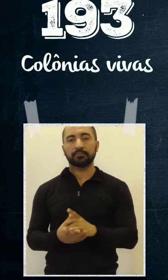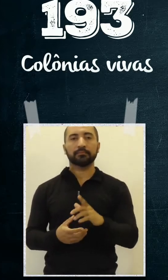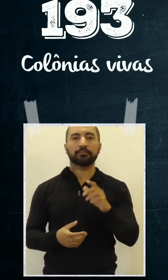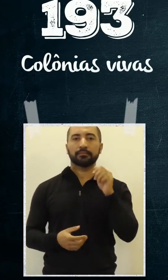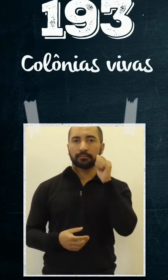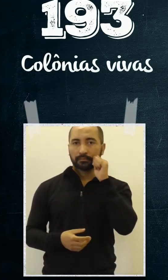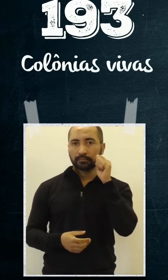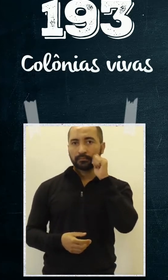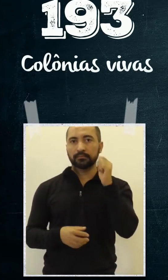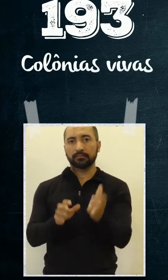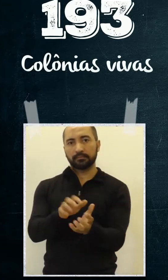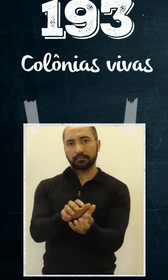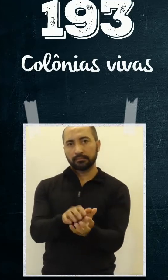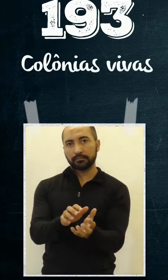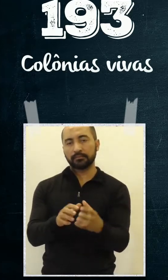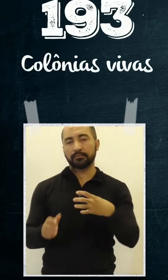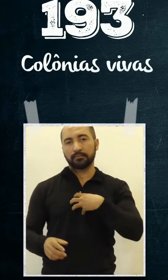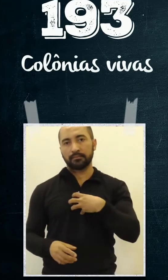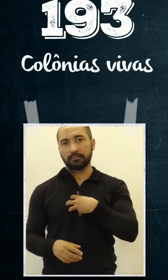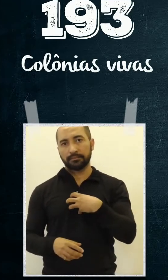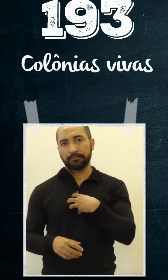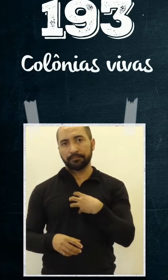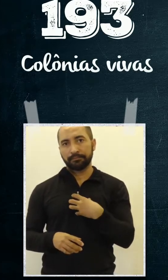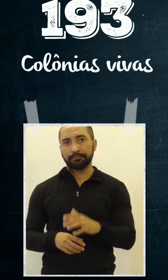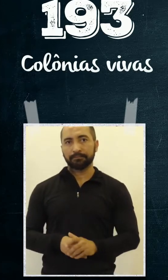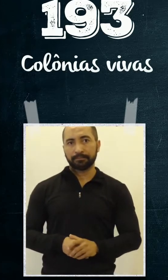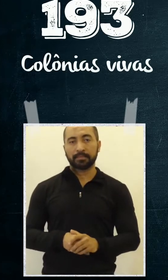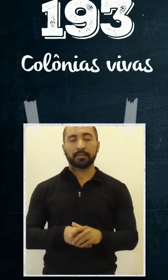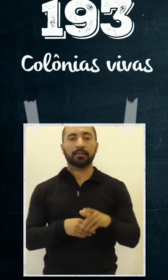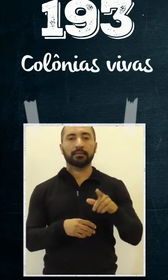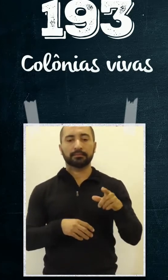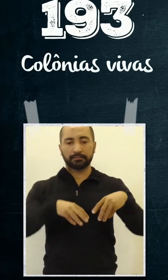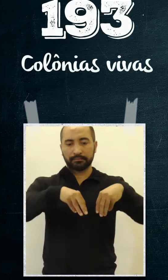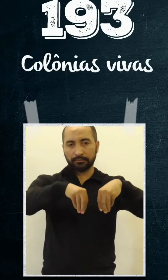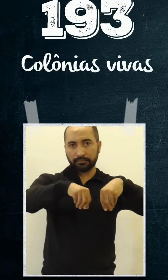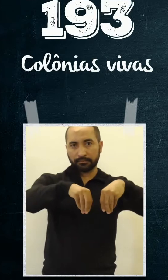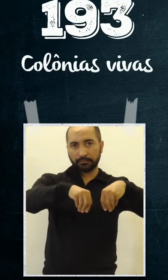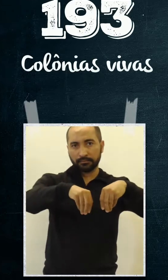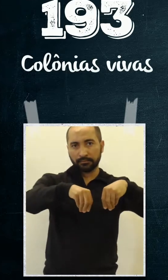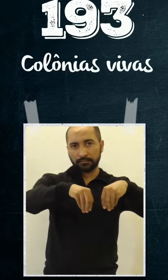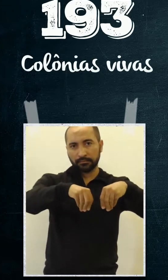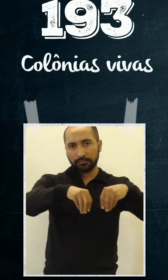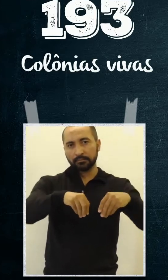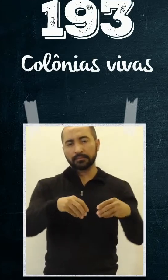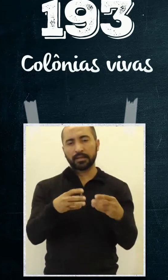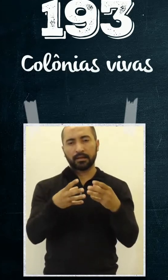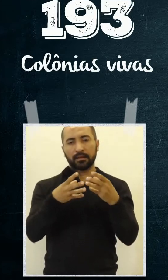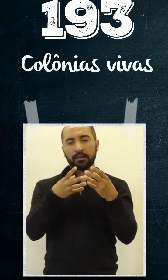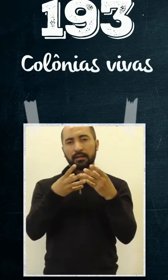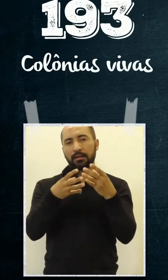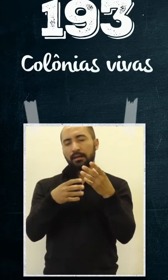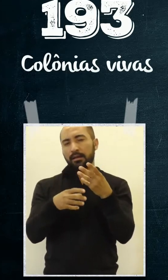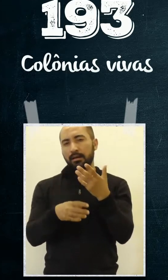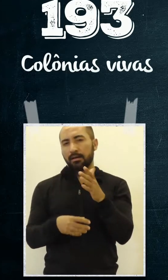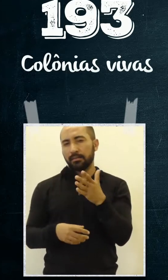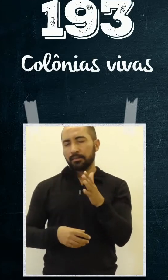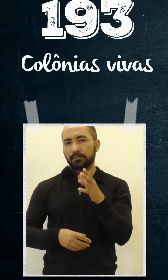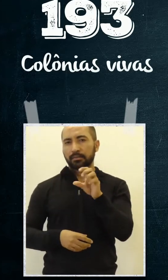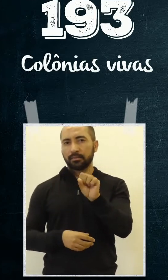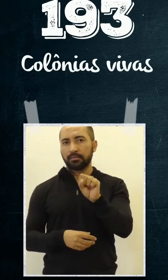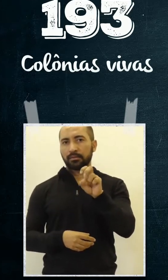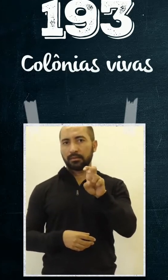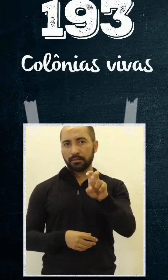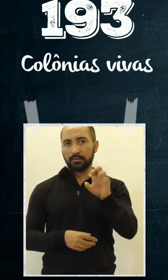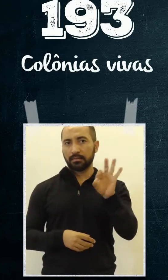taxa de sedimentos finos foi maior que 50% em todas as regiões, com taxas superiores a 85% nos recifes de Ponta de Mangue,